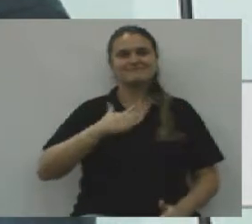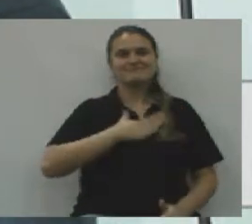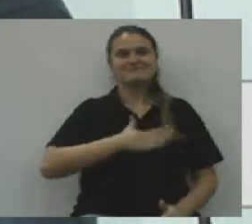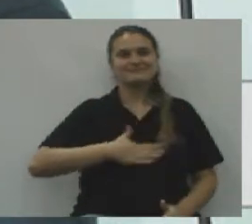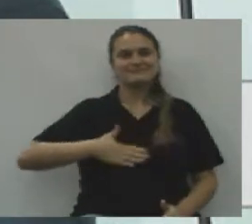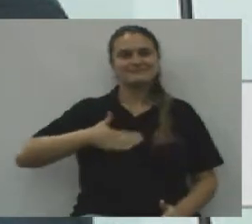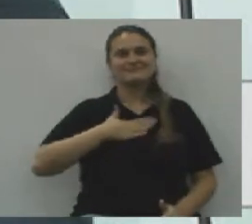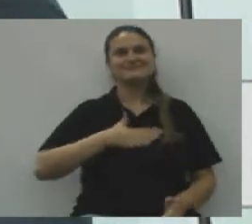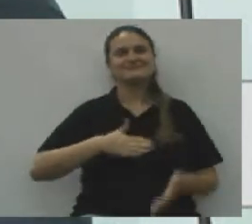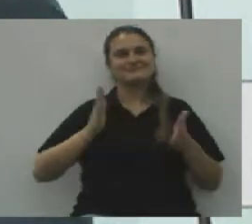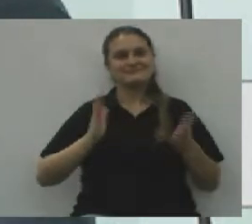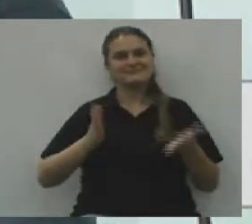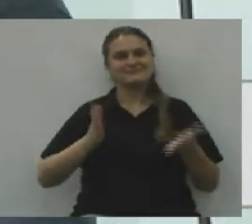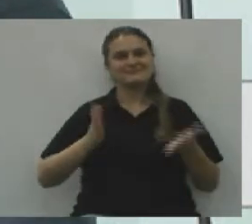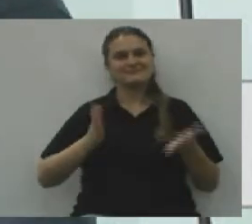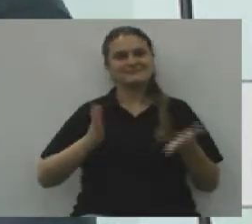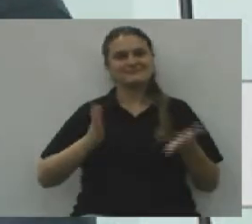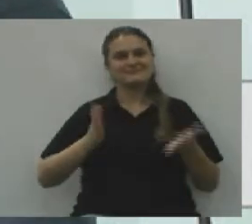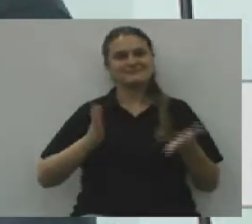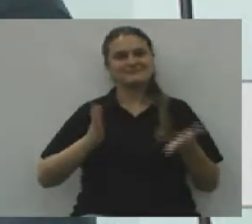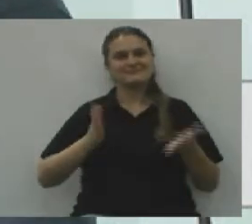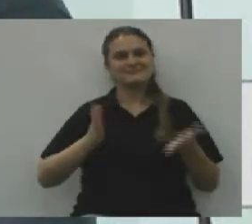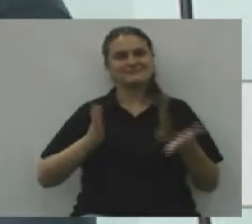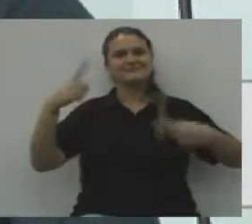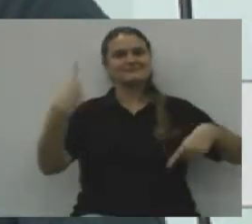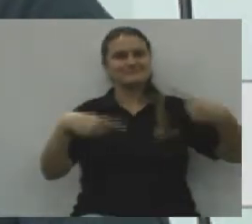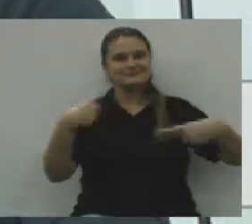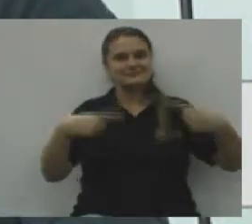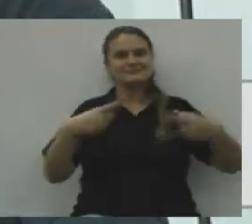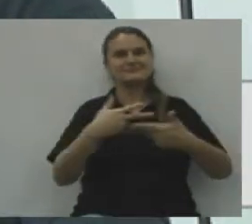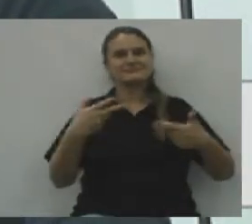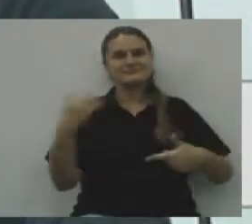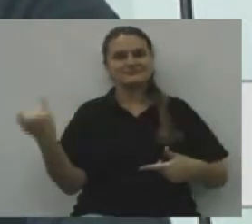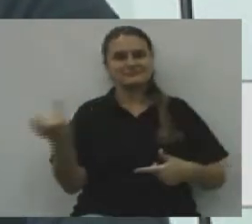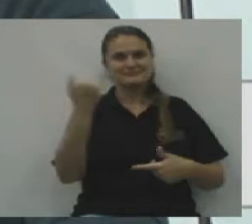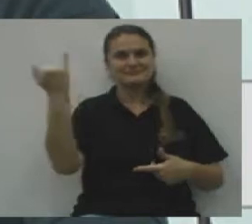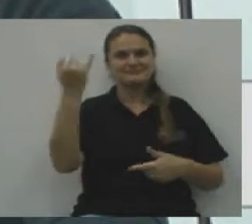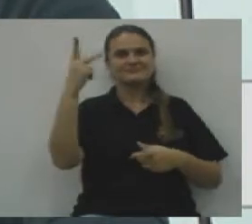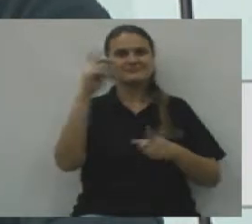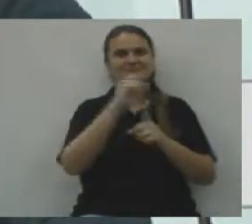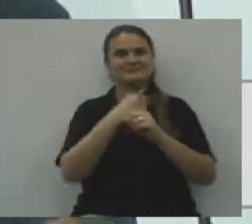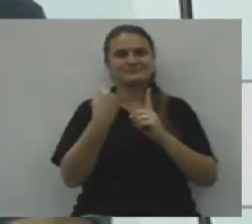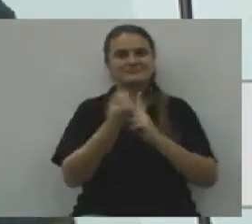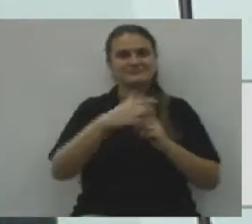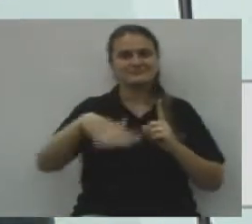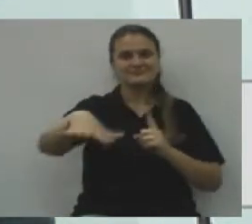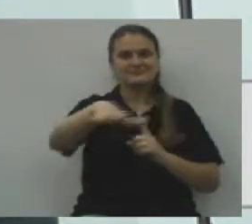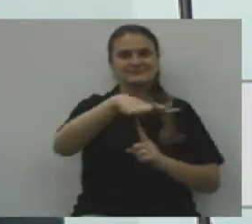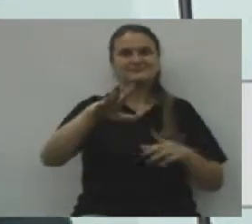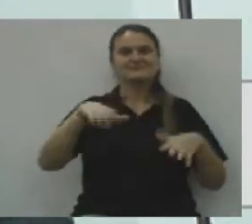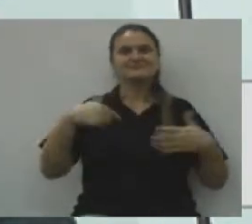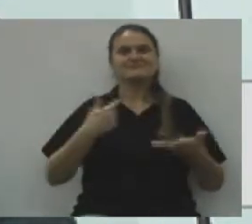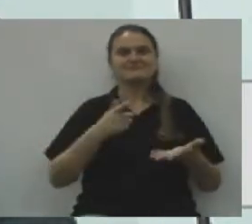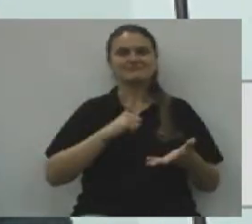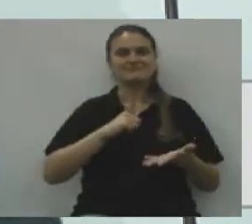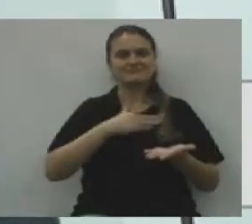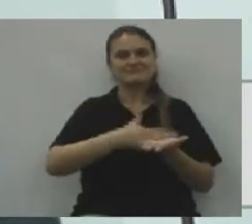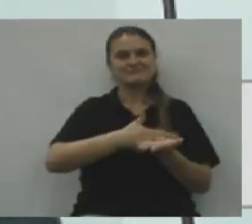vir participar de audiências públicas, debatendo relevantes para a nossa sociedade. Então, consigno